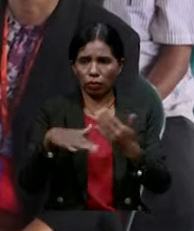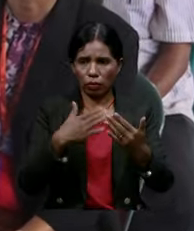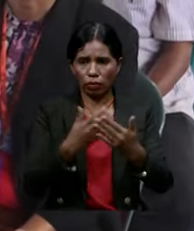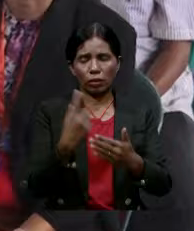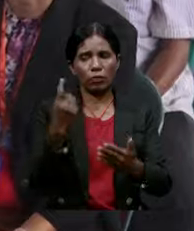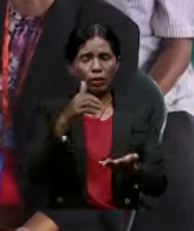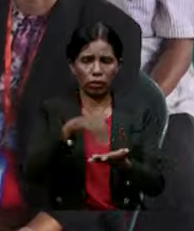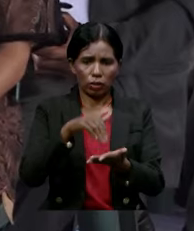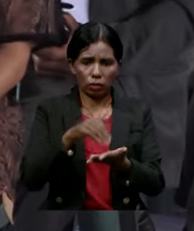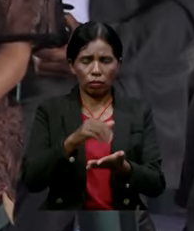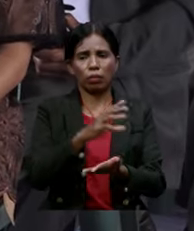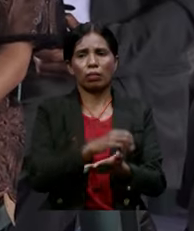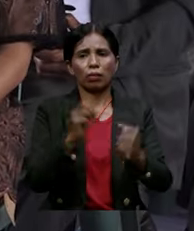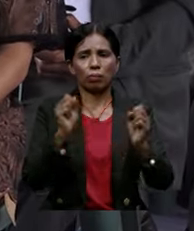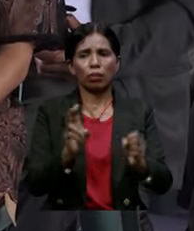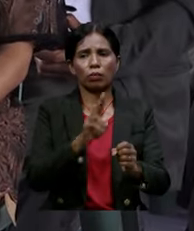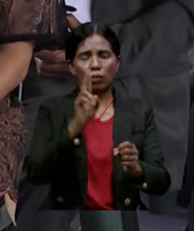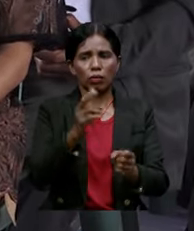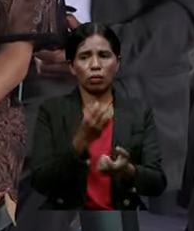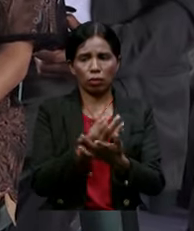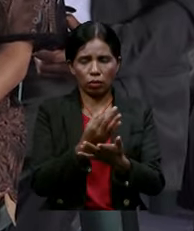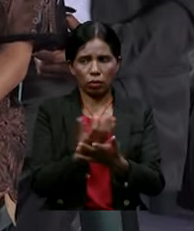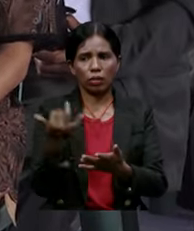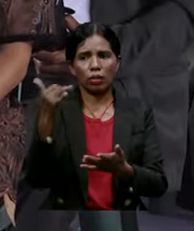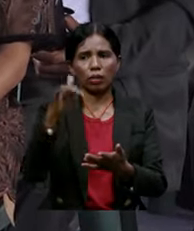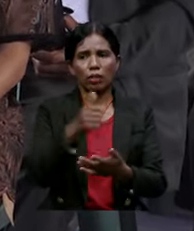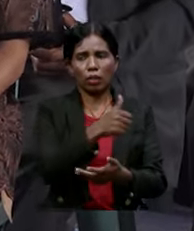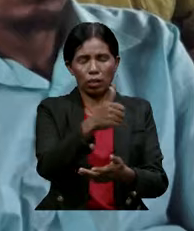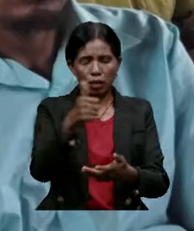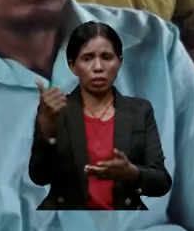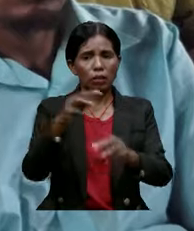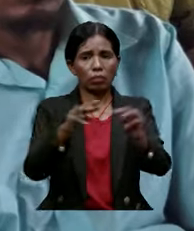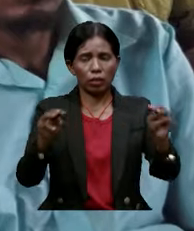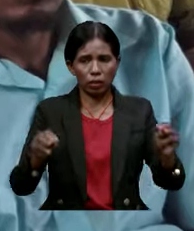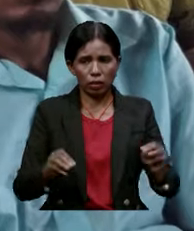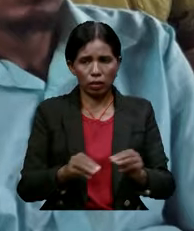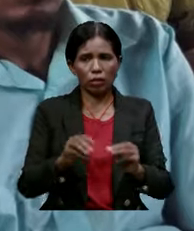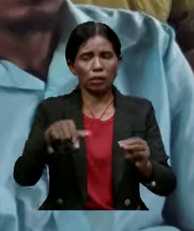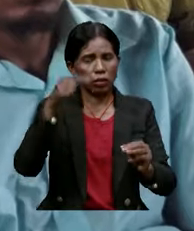Estura Macas, a tu né, belezer rasic recursos sira e a ideia de município, e a